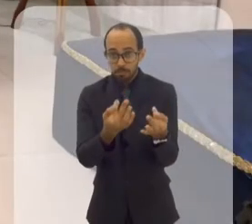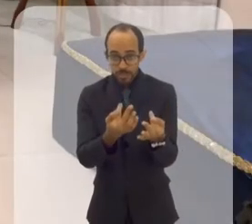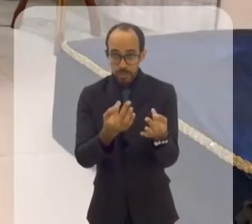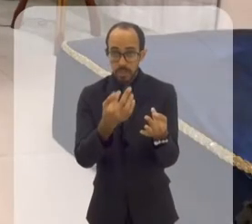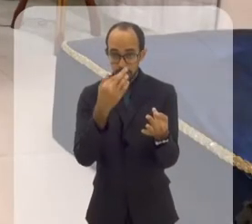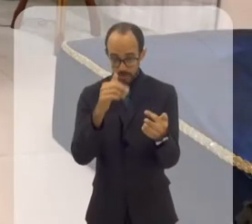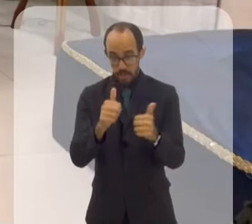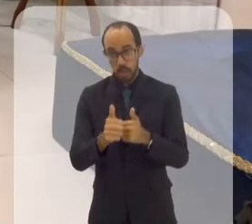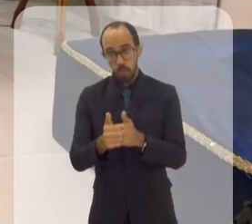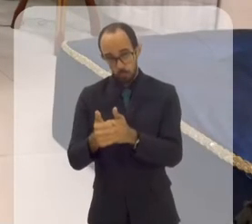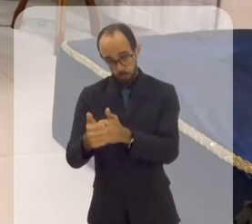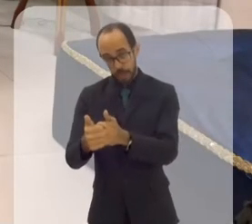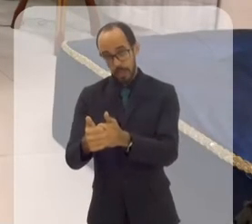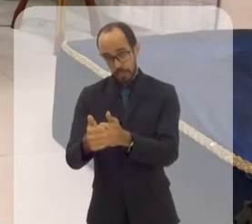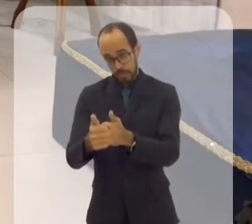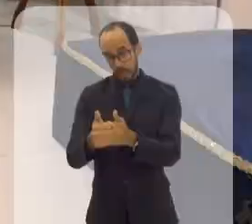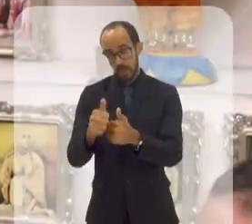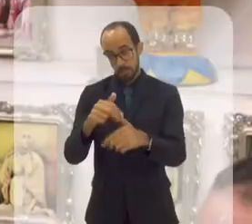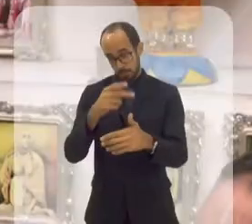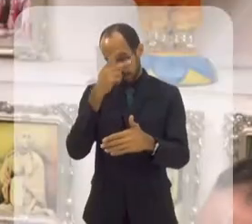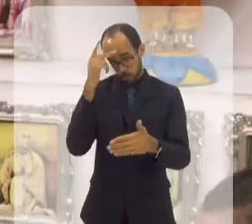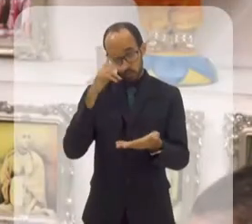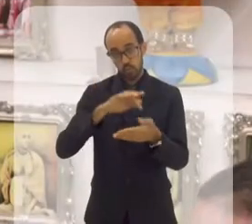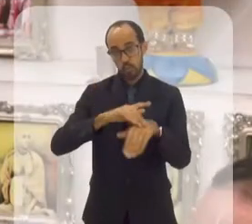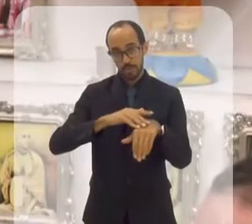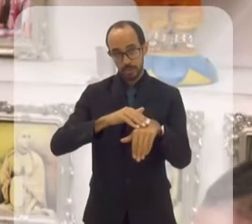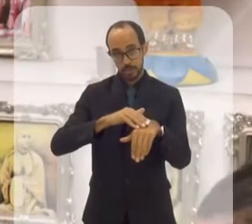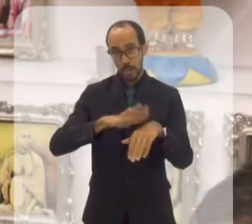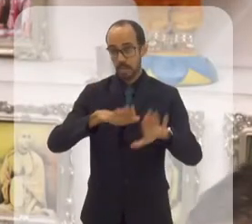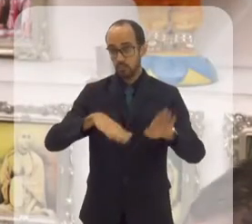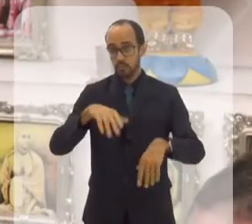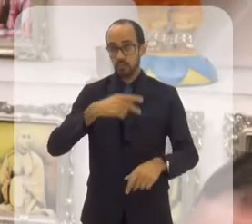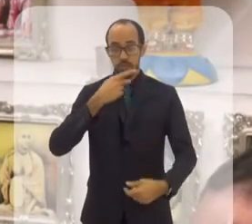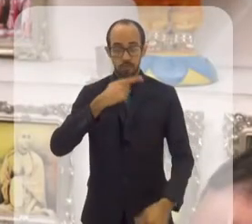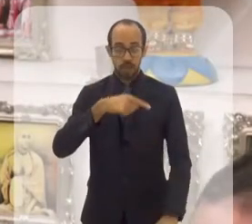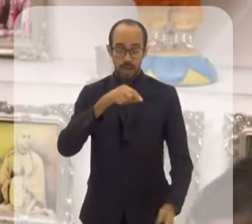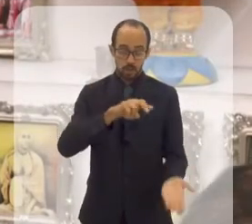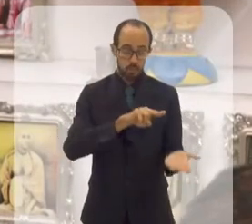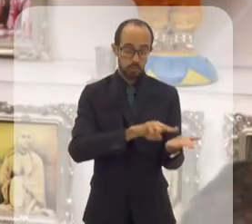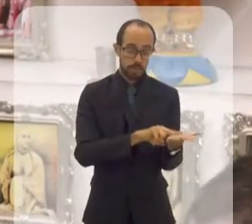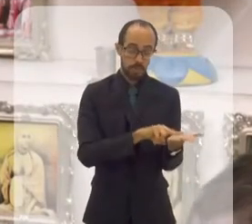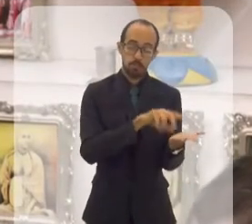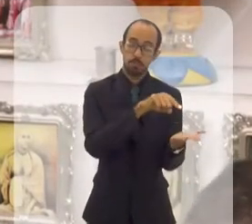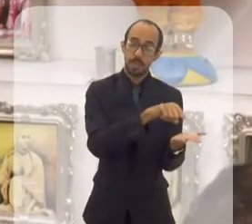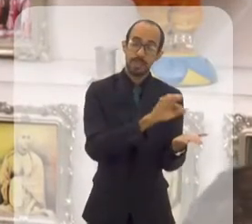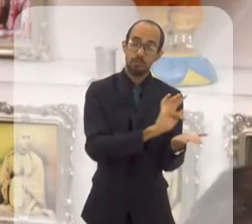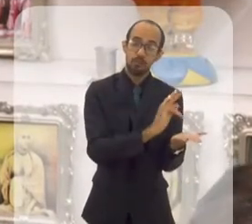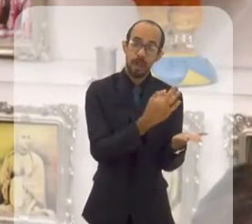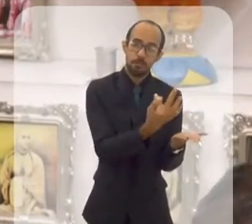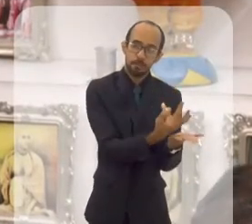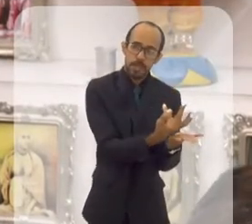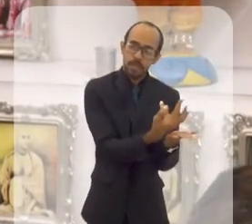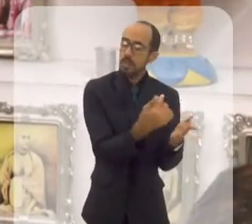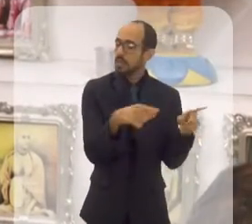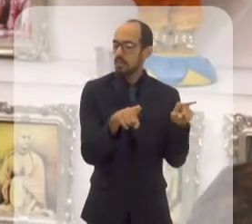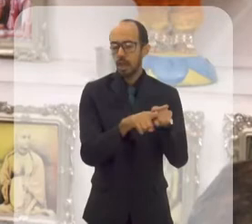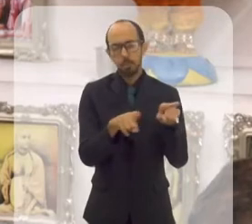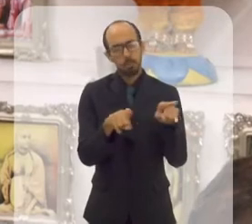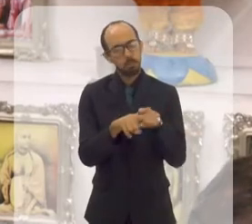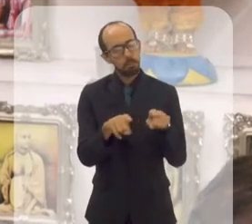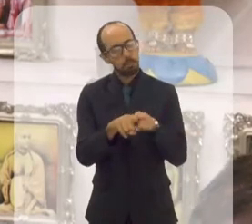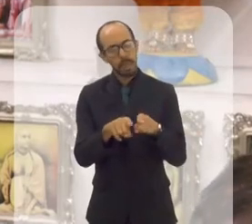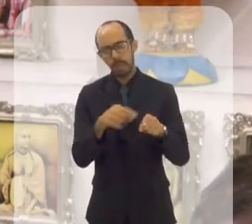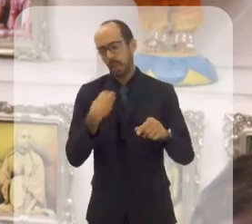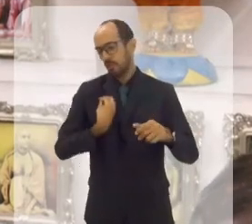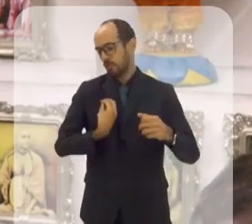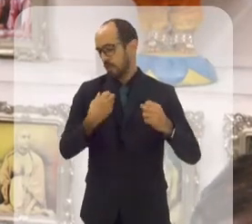a família e o acompanhante. Porque, geralmente, você fala do paciente, mas a família e o acompanhante está vivendo um